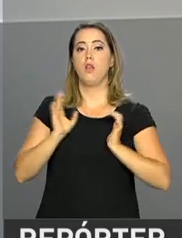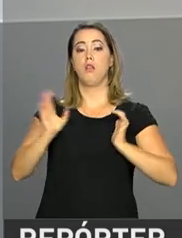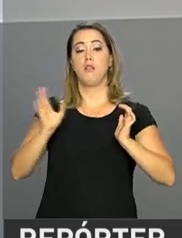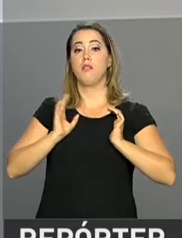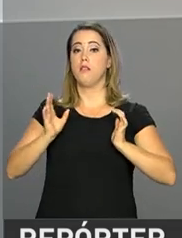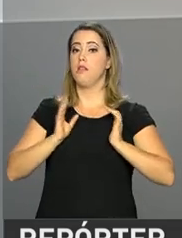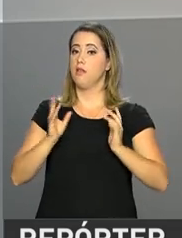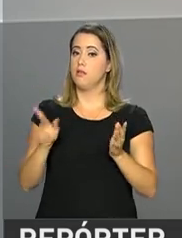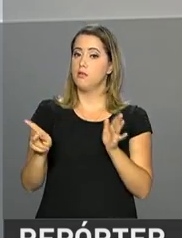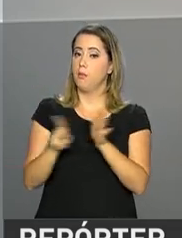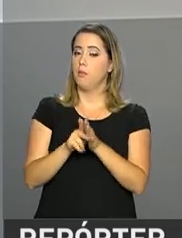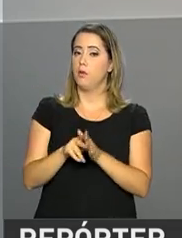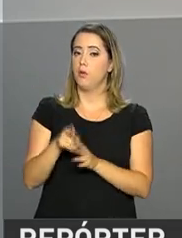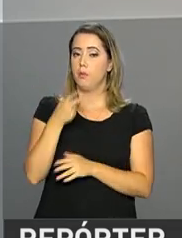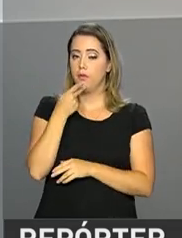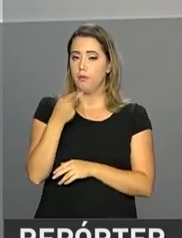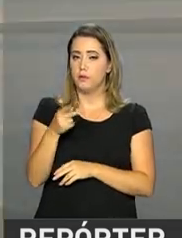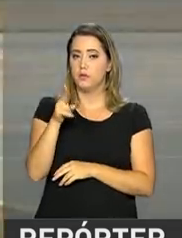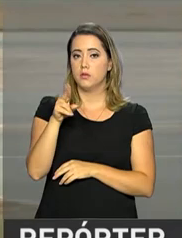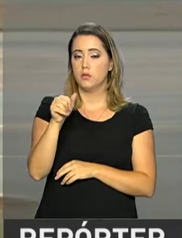Unesco Patrimônio da Humanidade.